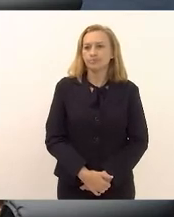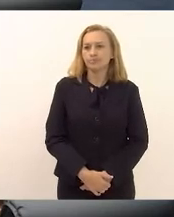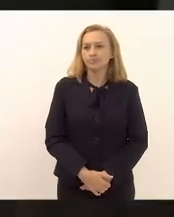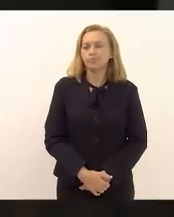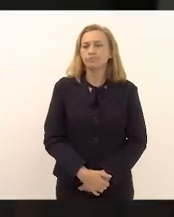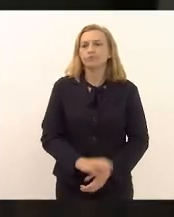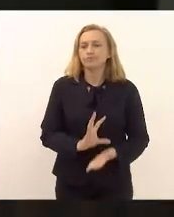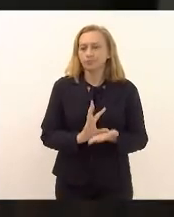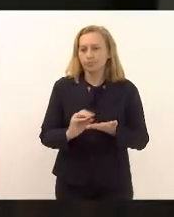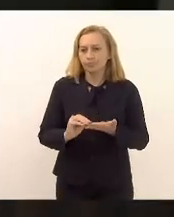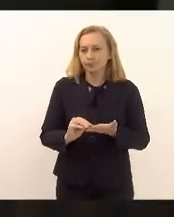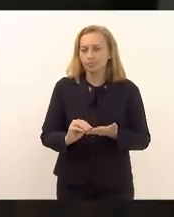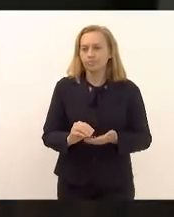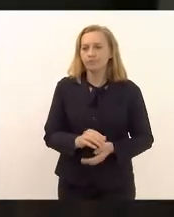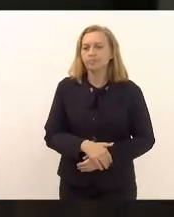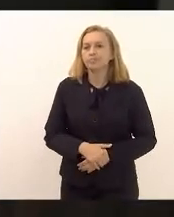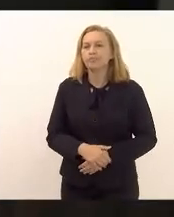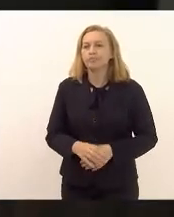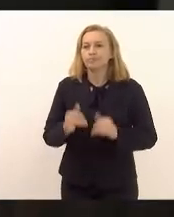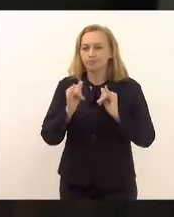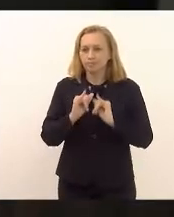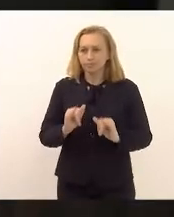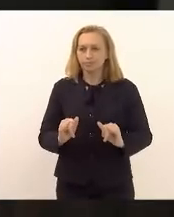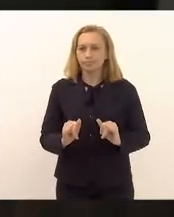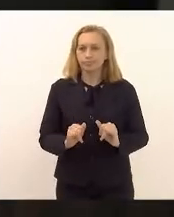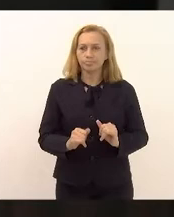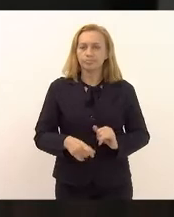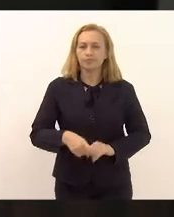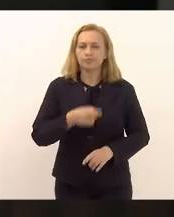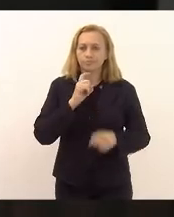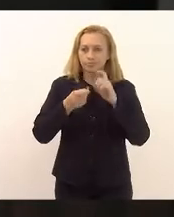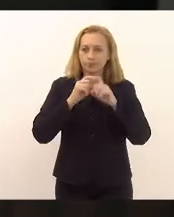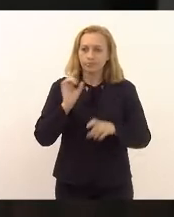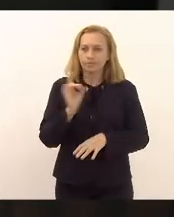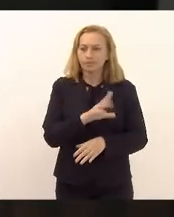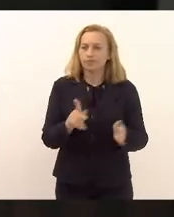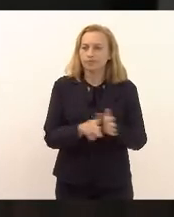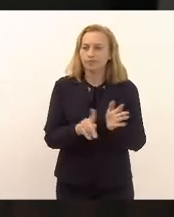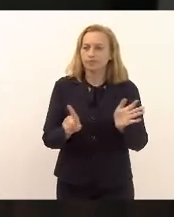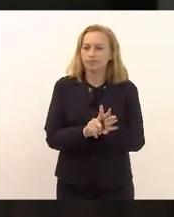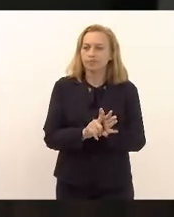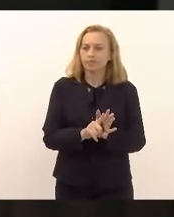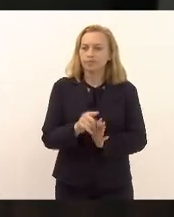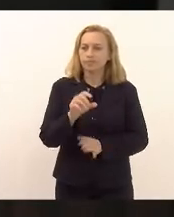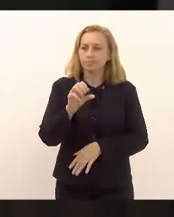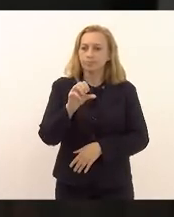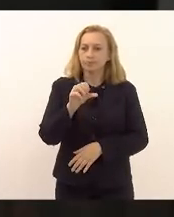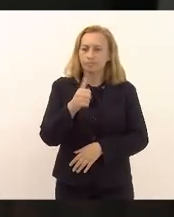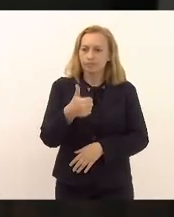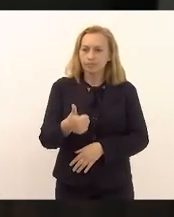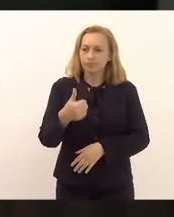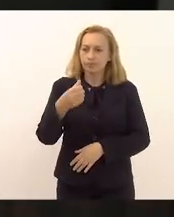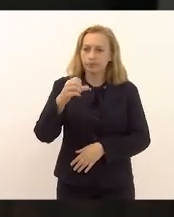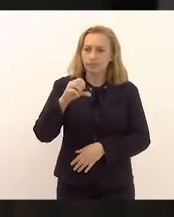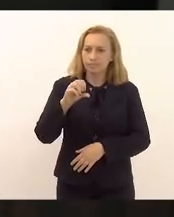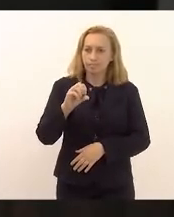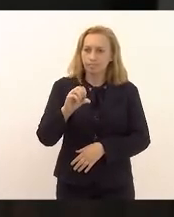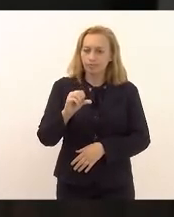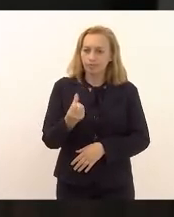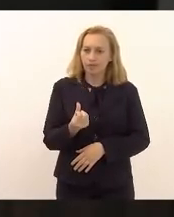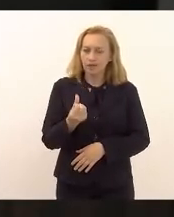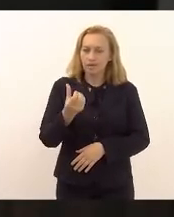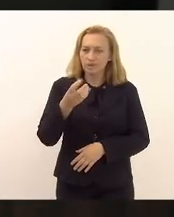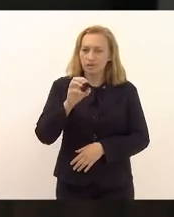Vamos à pauta. Anuncio, em regime de urgência em discussão única, projeto de lei número 1608.